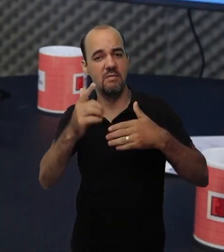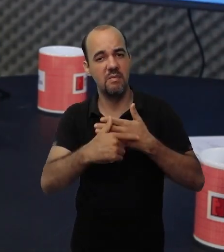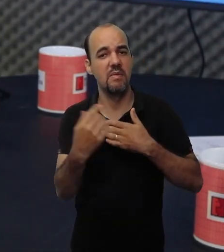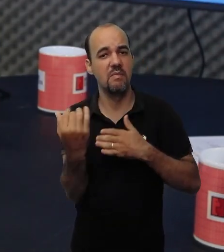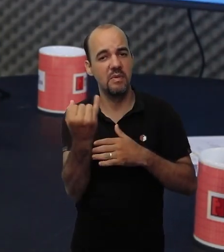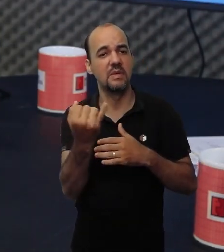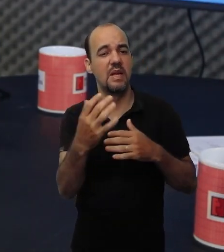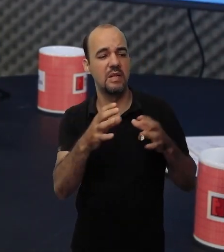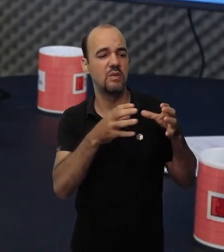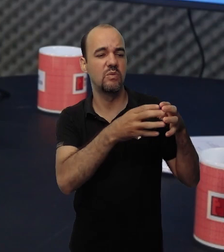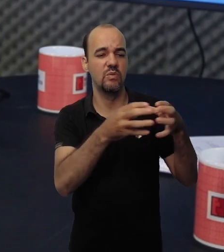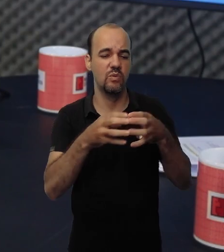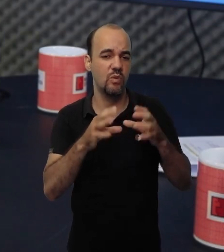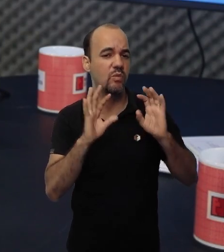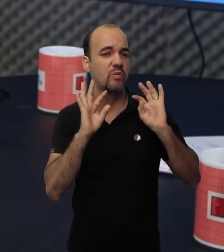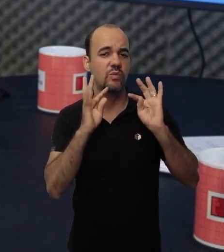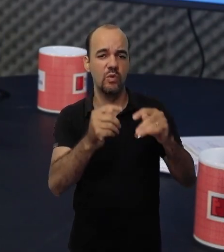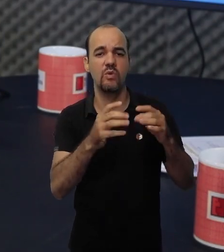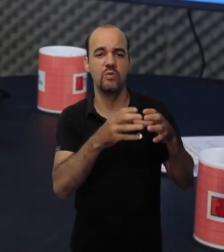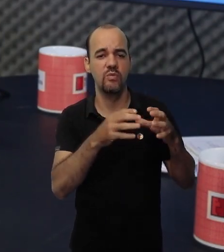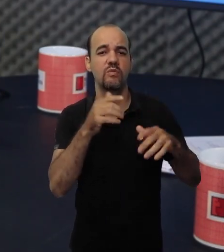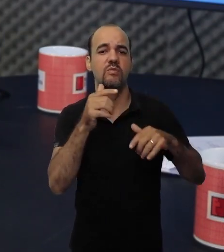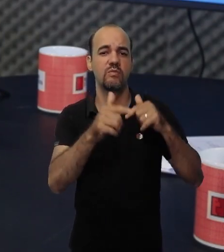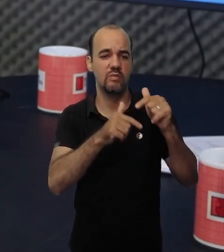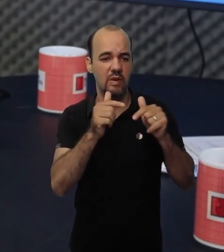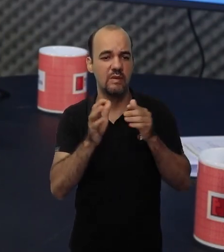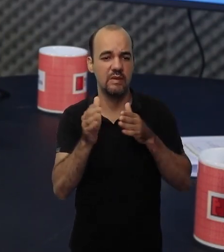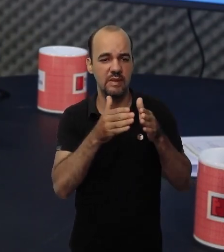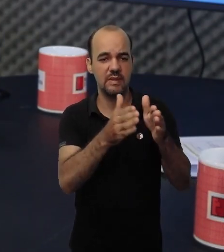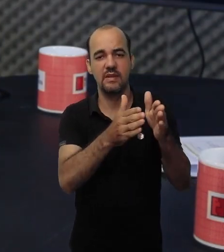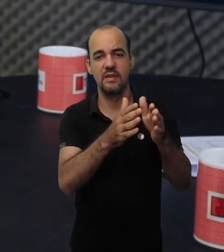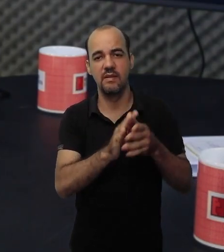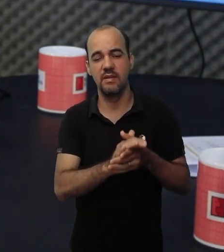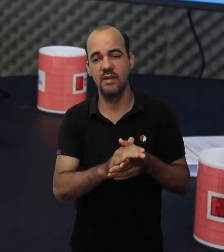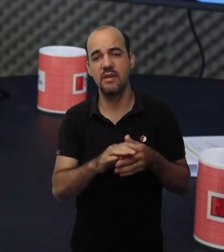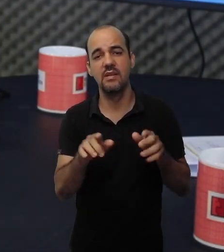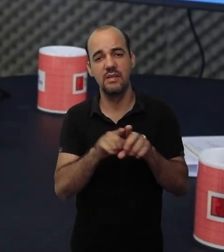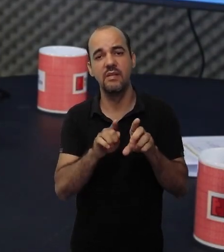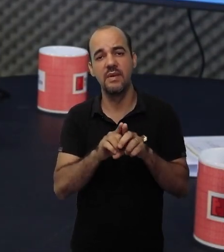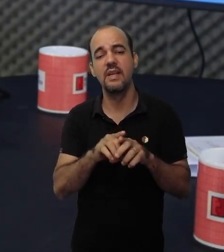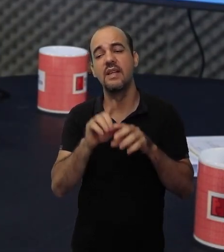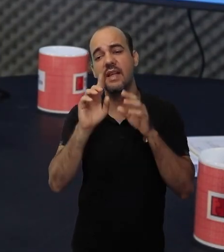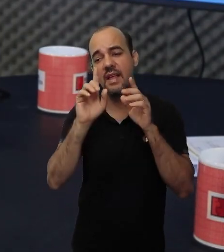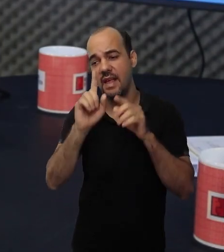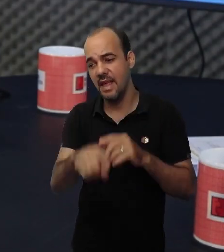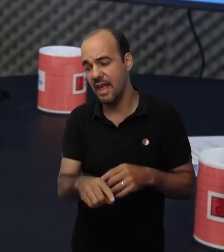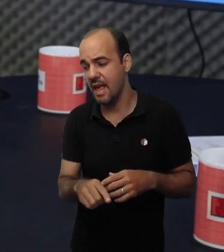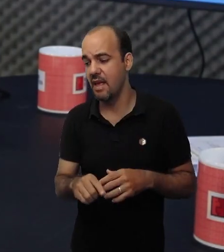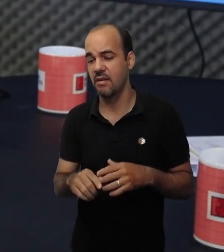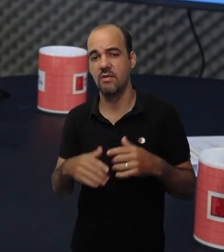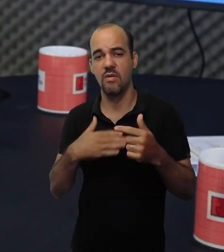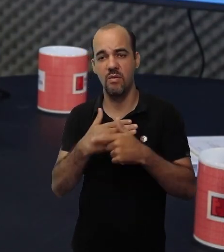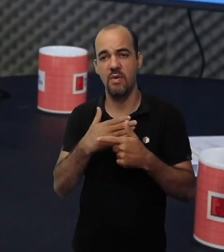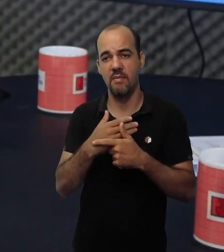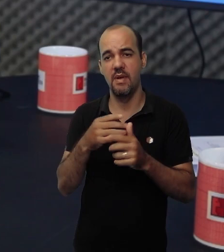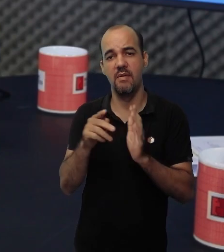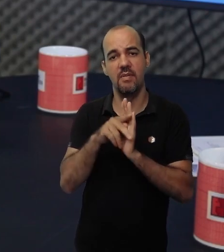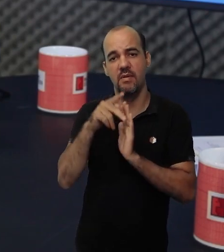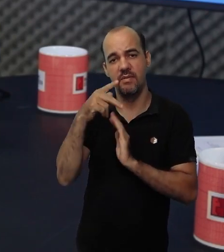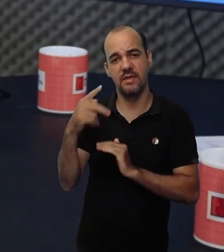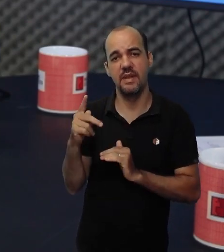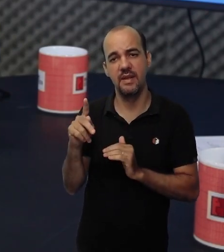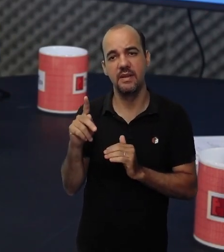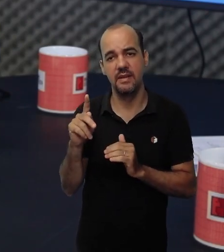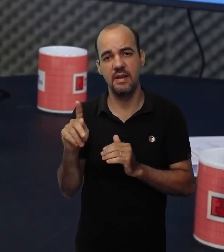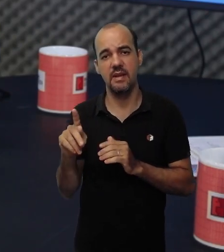papel. Então, também esse é o meu papel. Como agente de escola pública, saiu da escola pública, esse é o meu